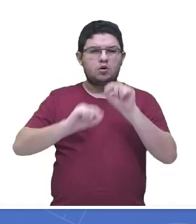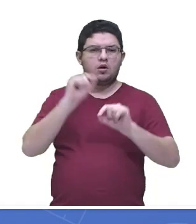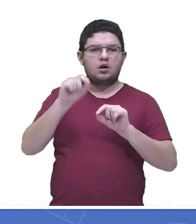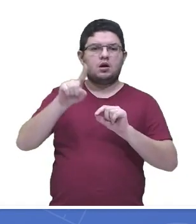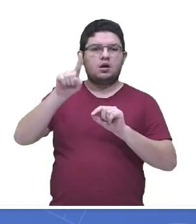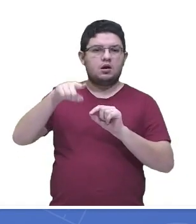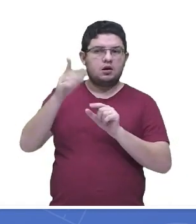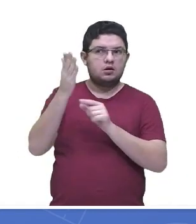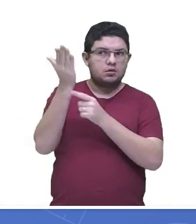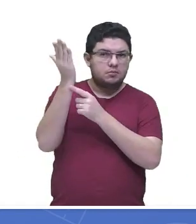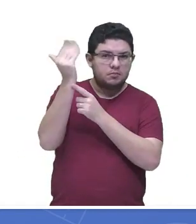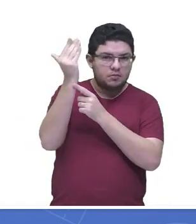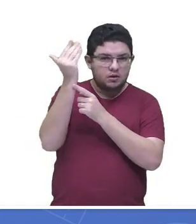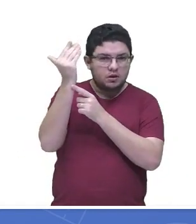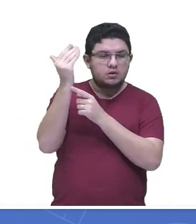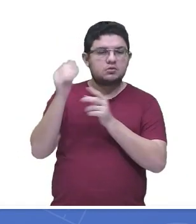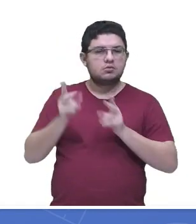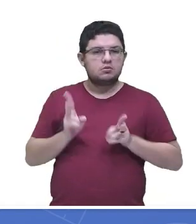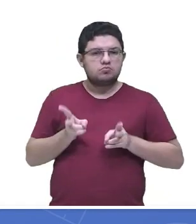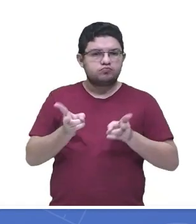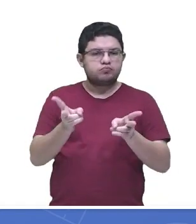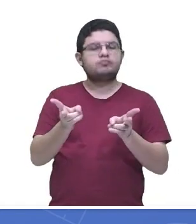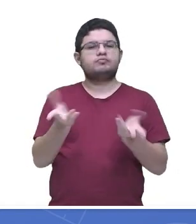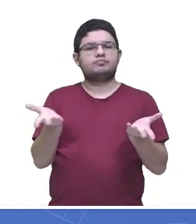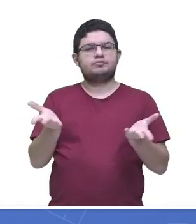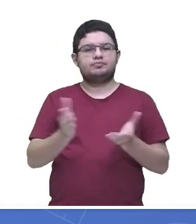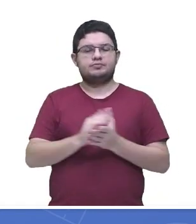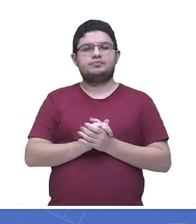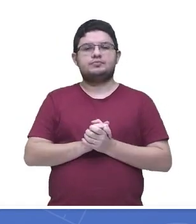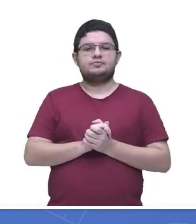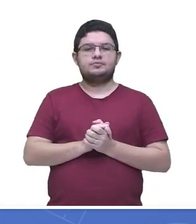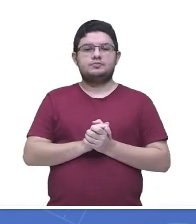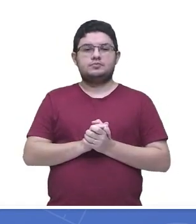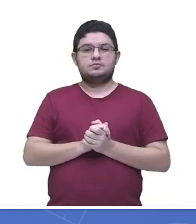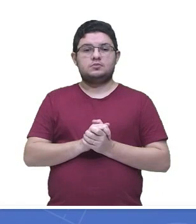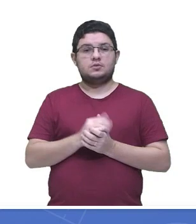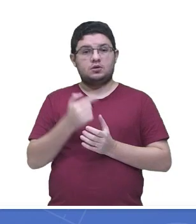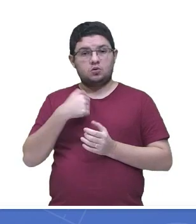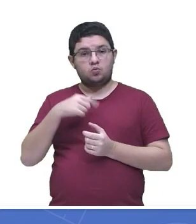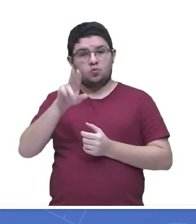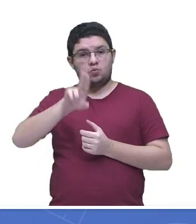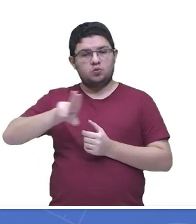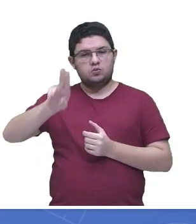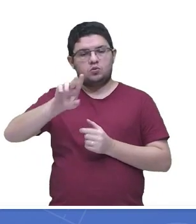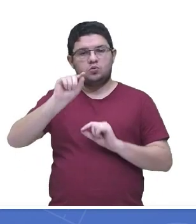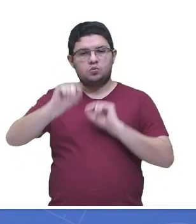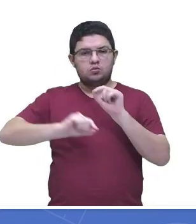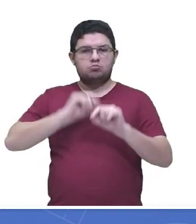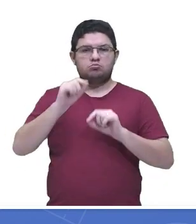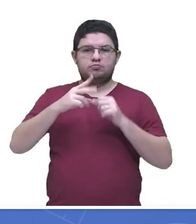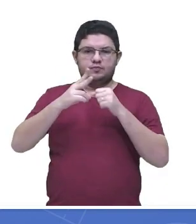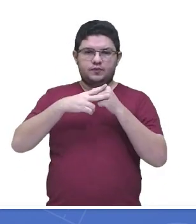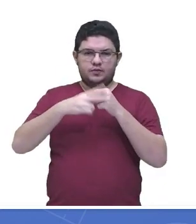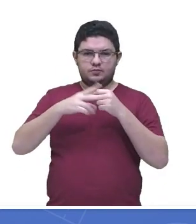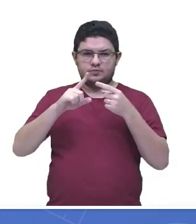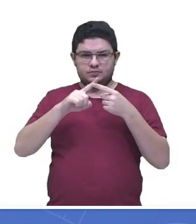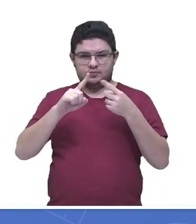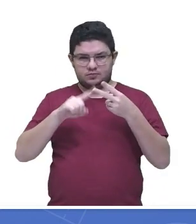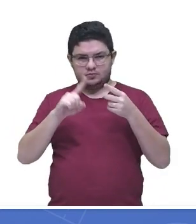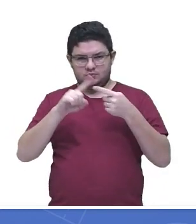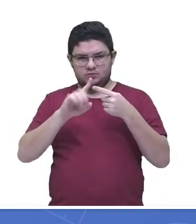falar de ações no passado contínuas. Eu utilizarei dois verbos, o verbo to be,